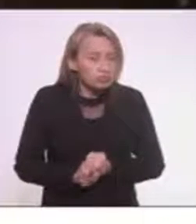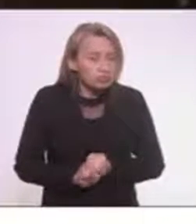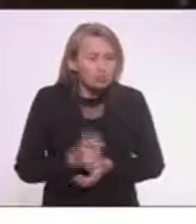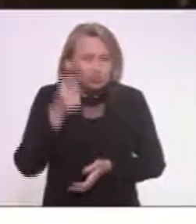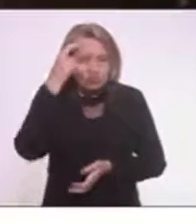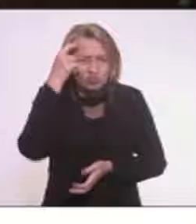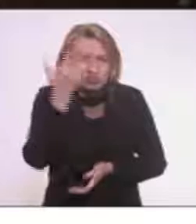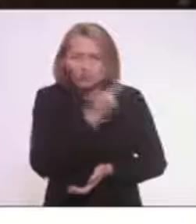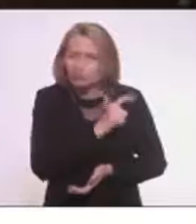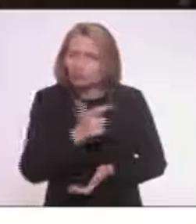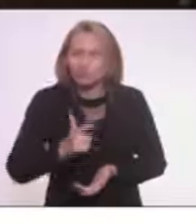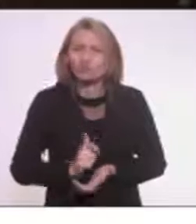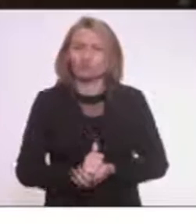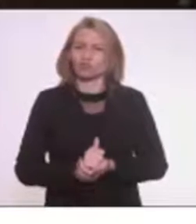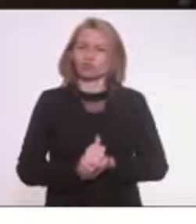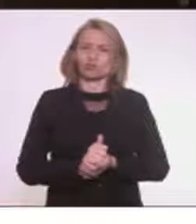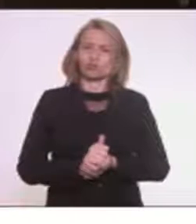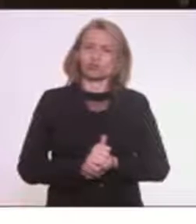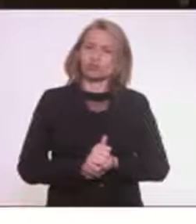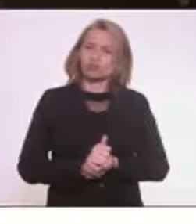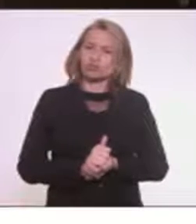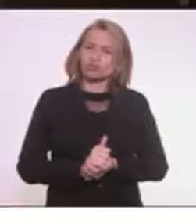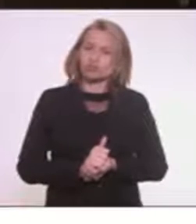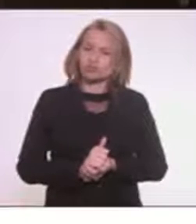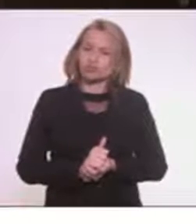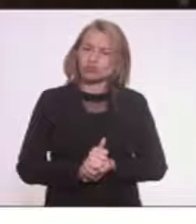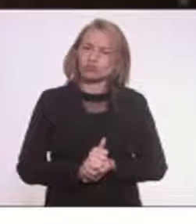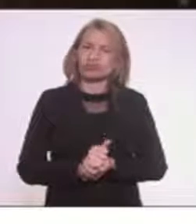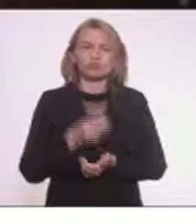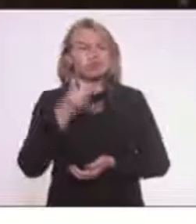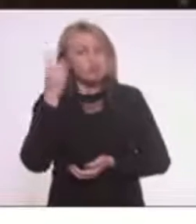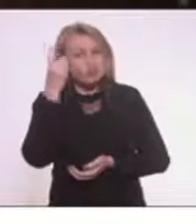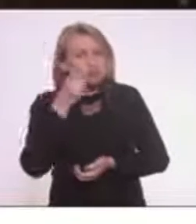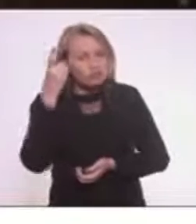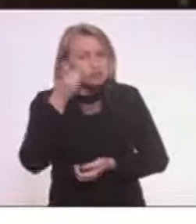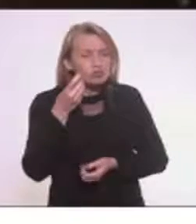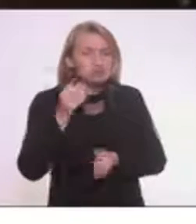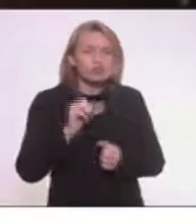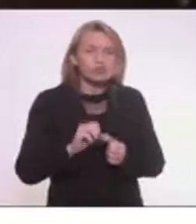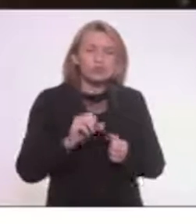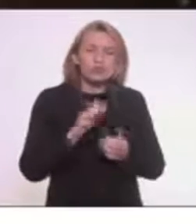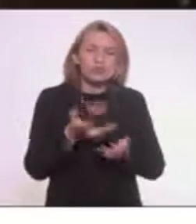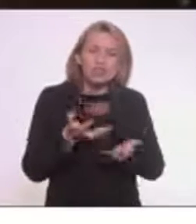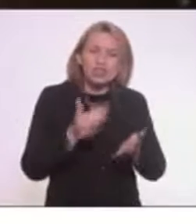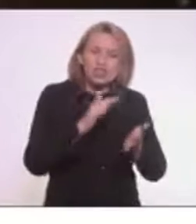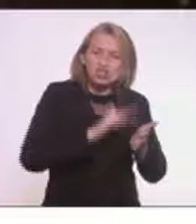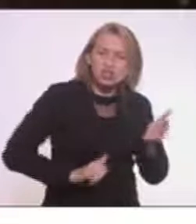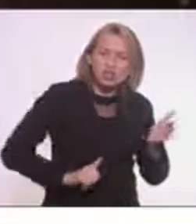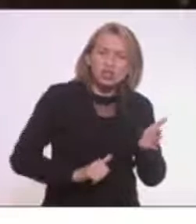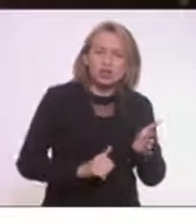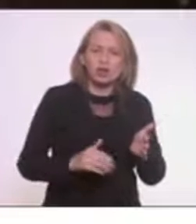consenso. Faz isso com uma parcela considerável dos deputados tentando derrubar o quórum.